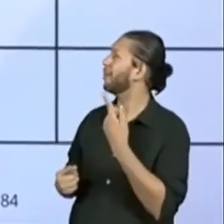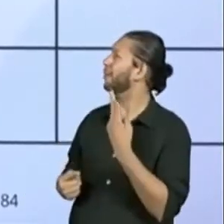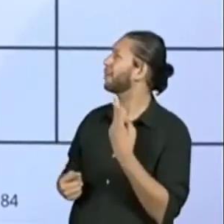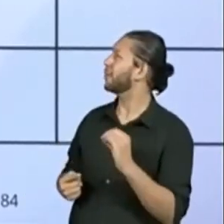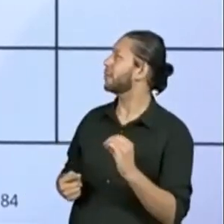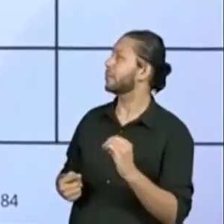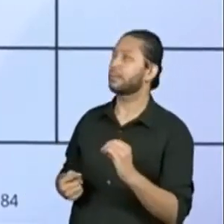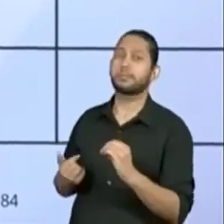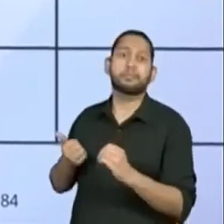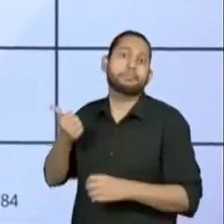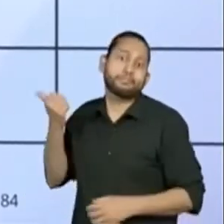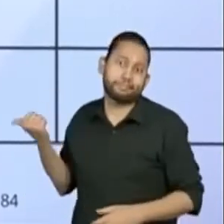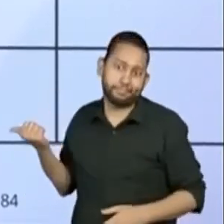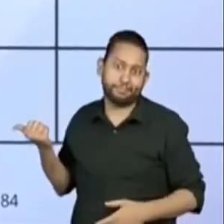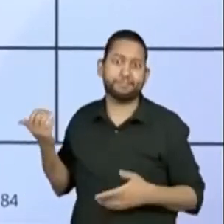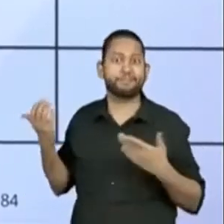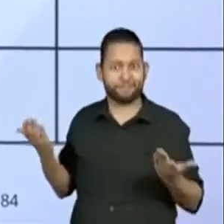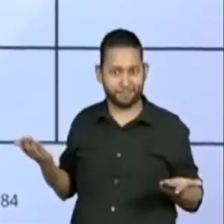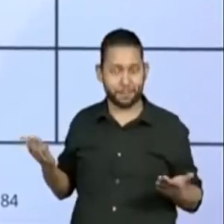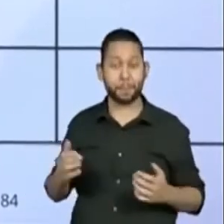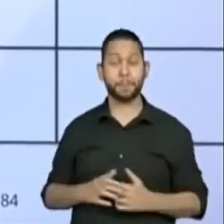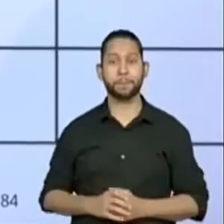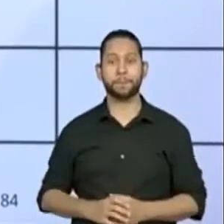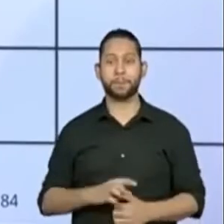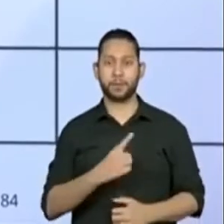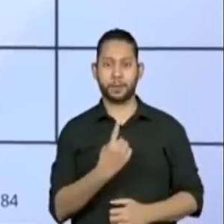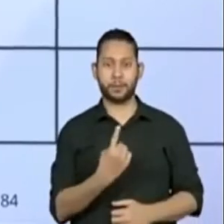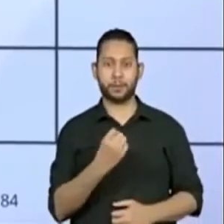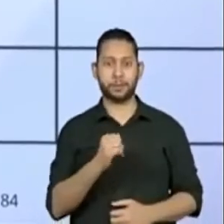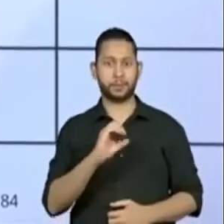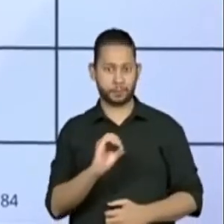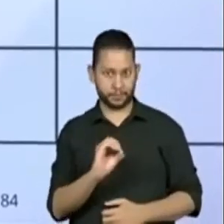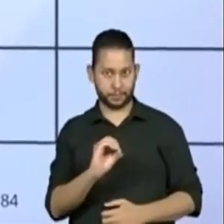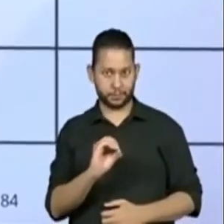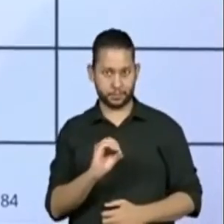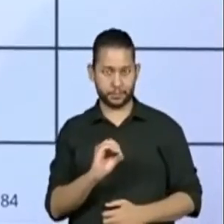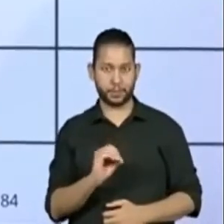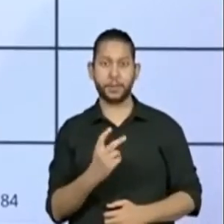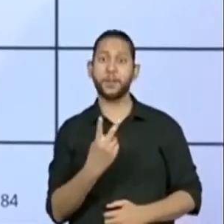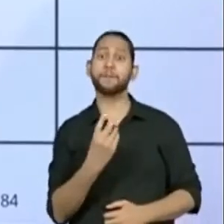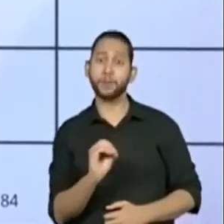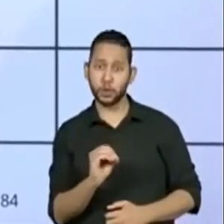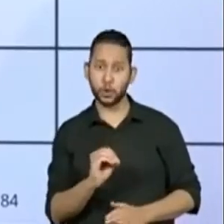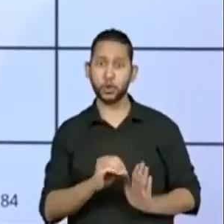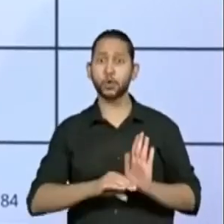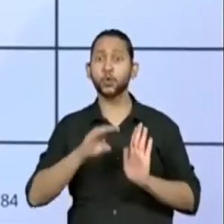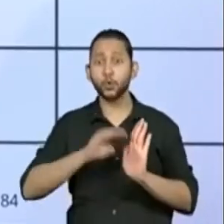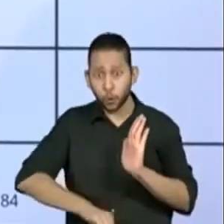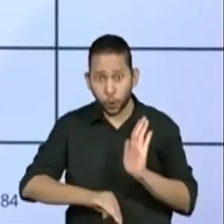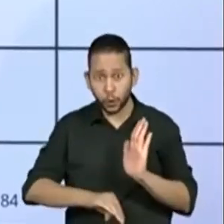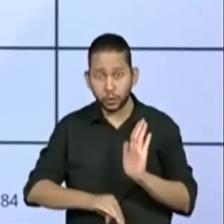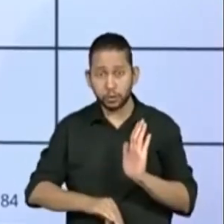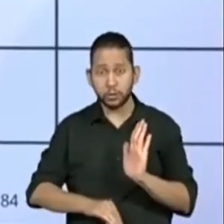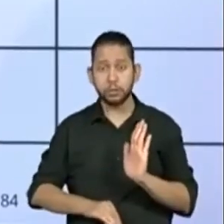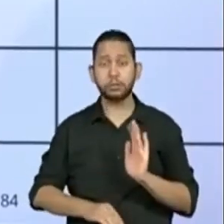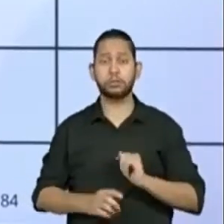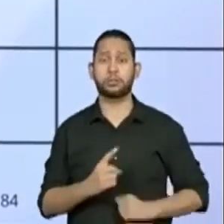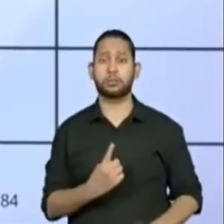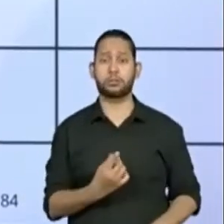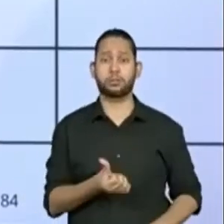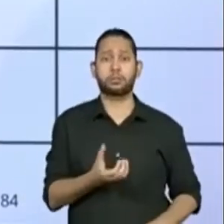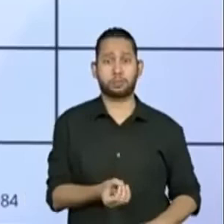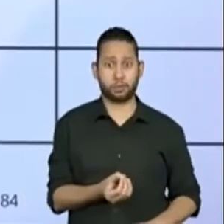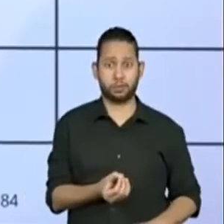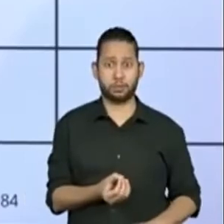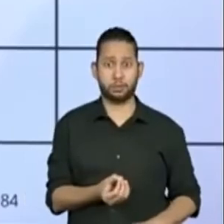tirei primeiro os 20 certo muito mais fácil assim 160 desse